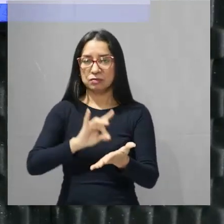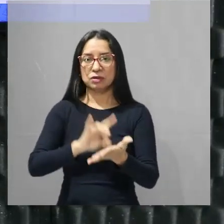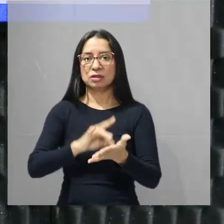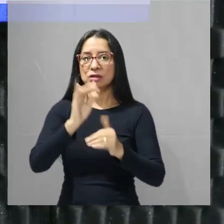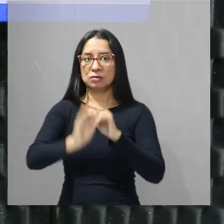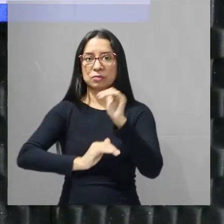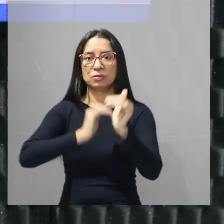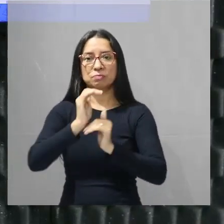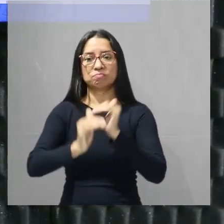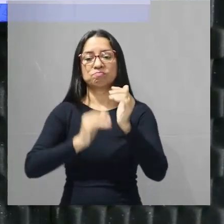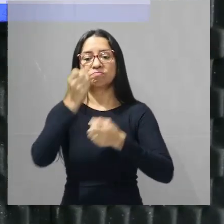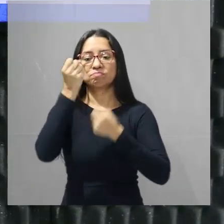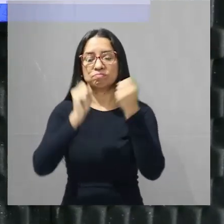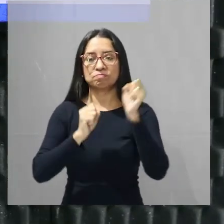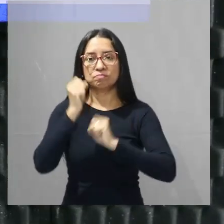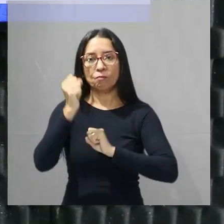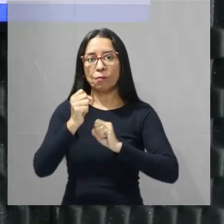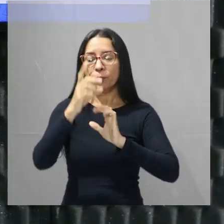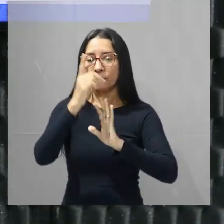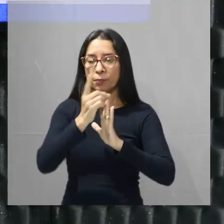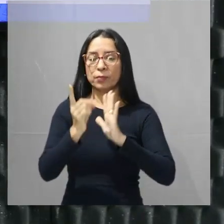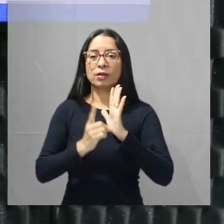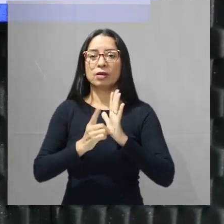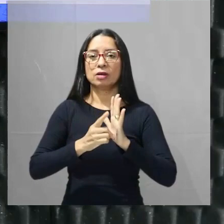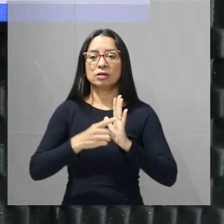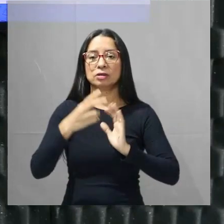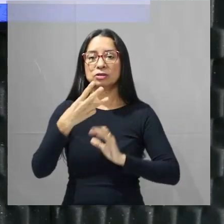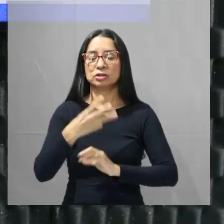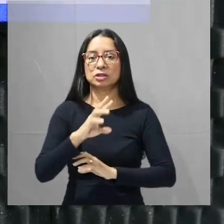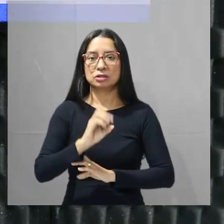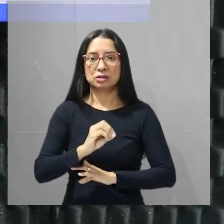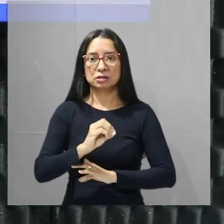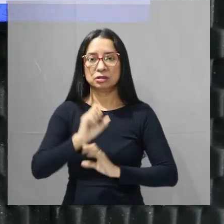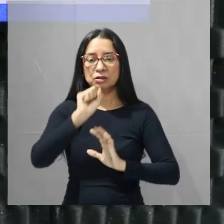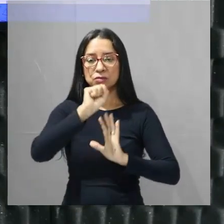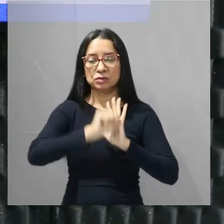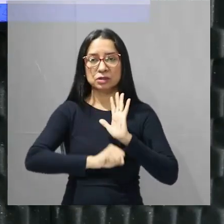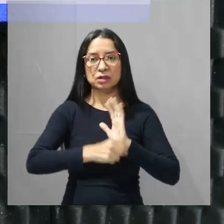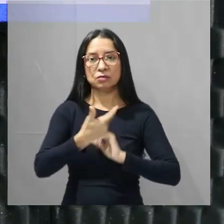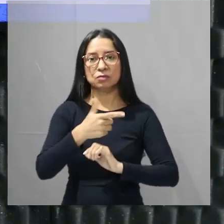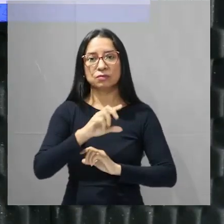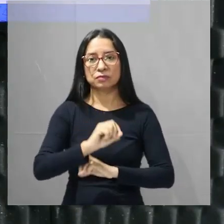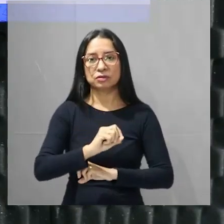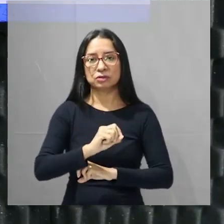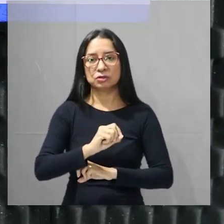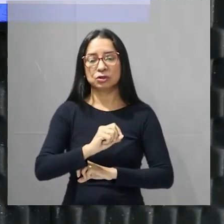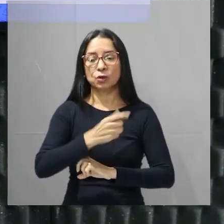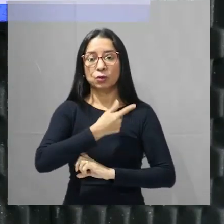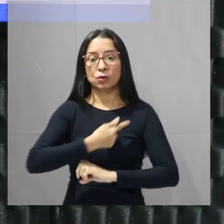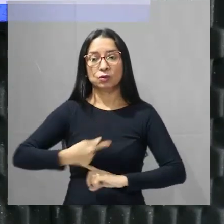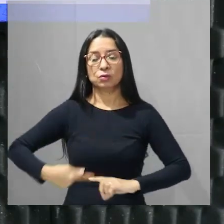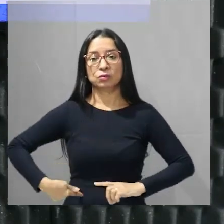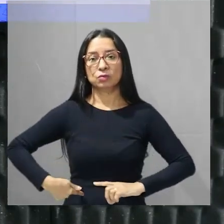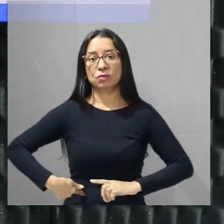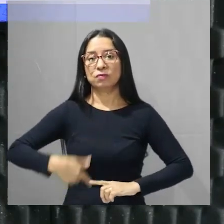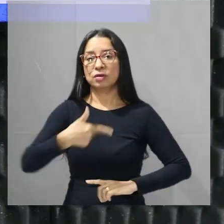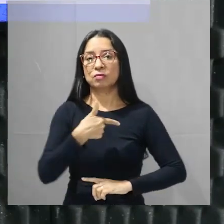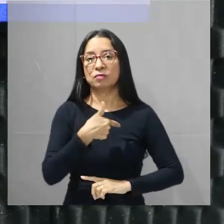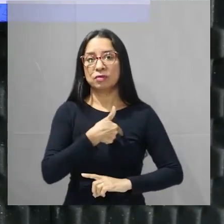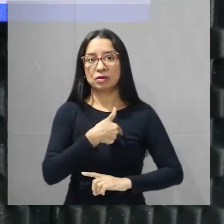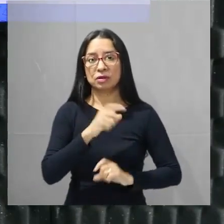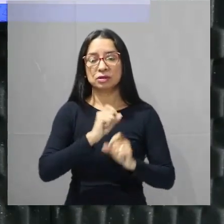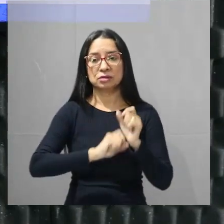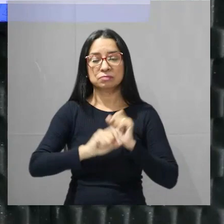de industrialização na década de 30, já no século XX, 1930, no governo Vargas, tá certo? E